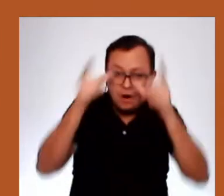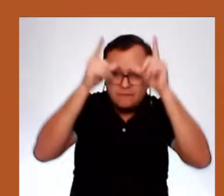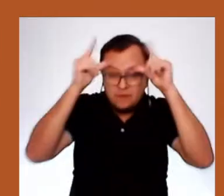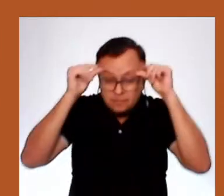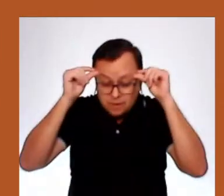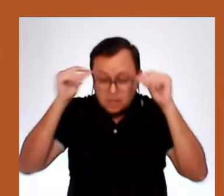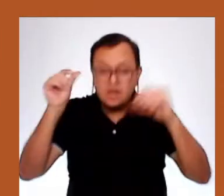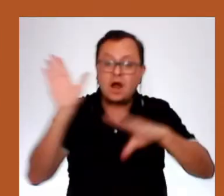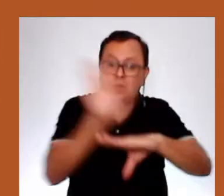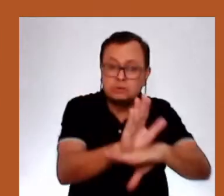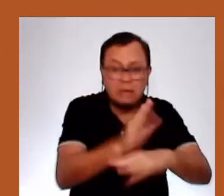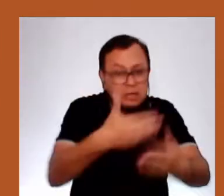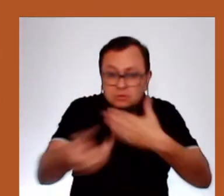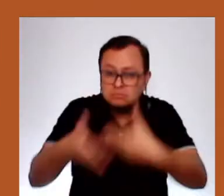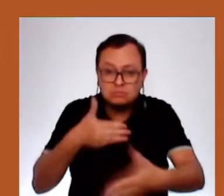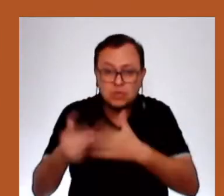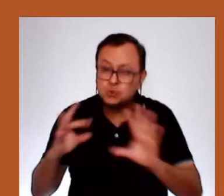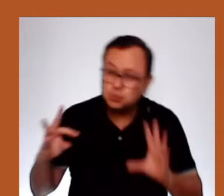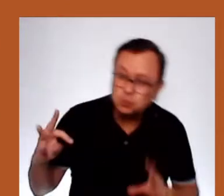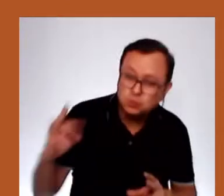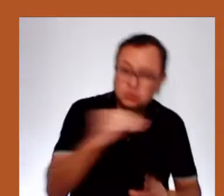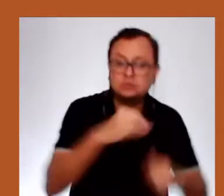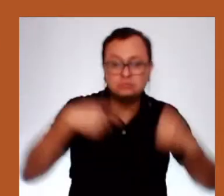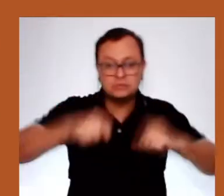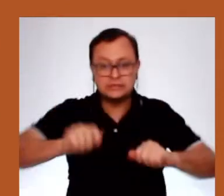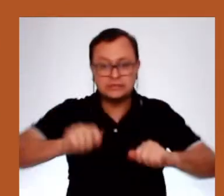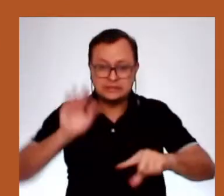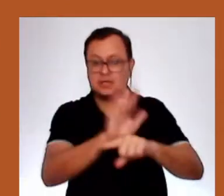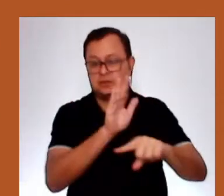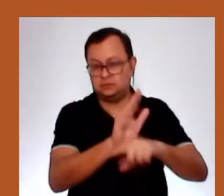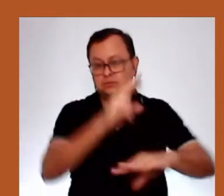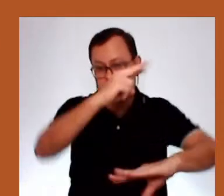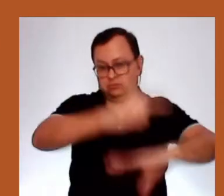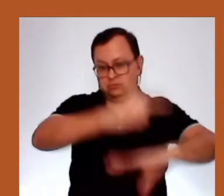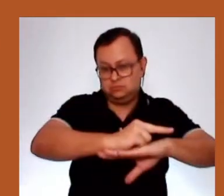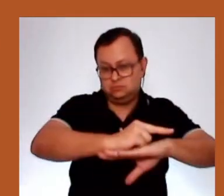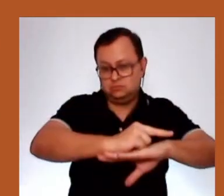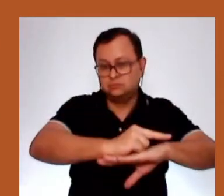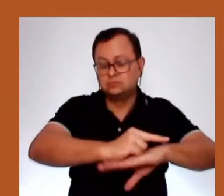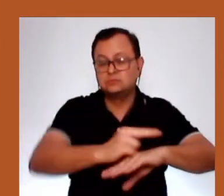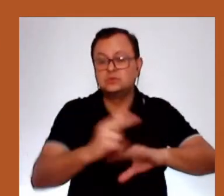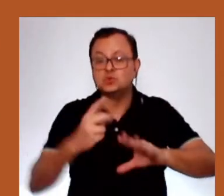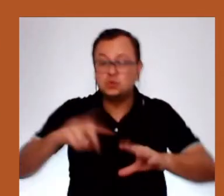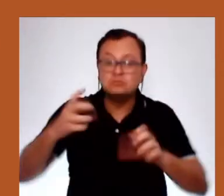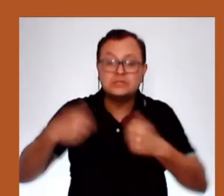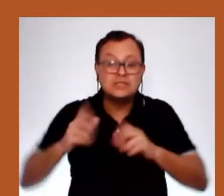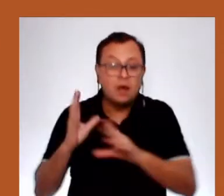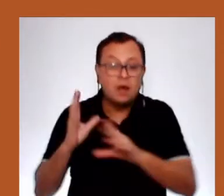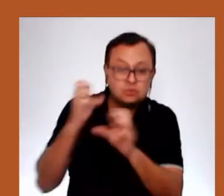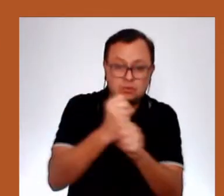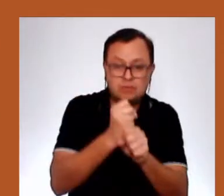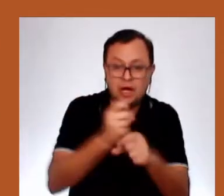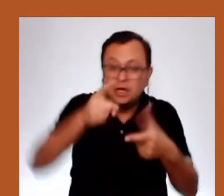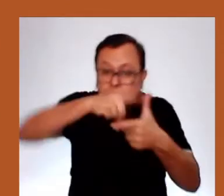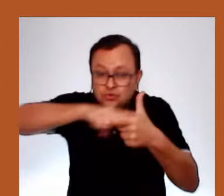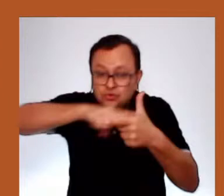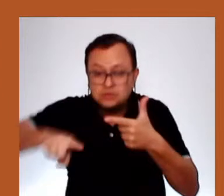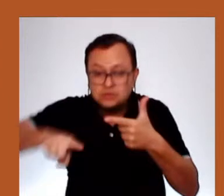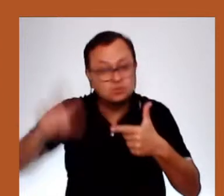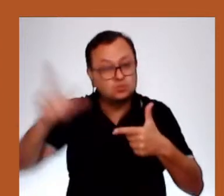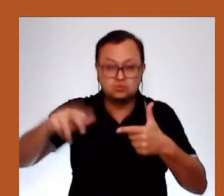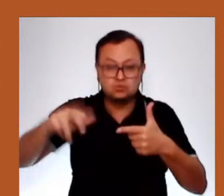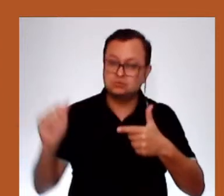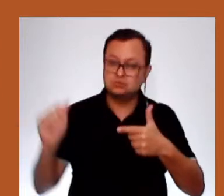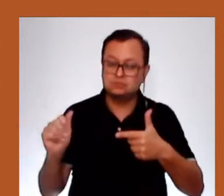junto, é uma abordagem que tem que somar e nunca dividir ou ter lacuna, e às vezes a pessoa com quem você